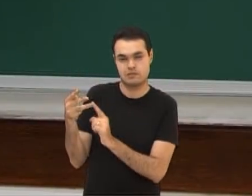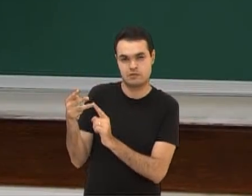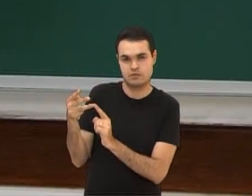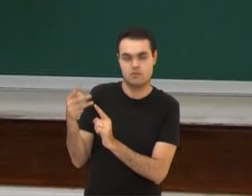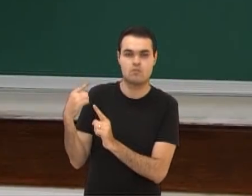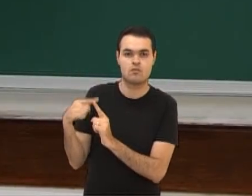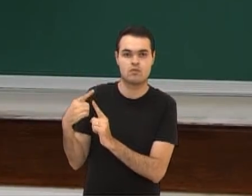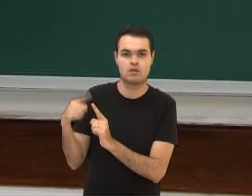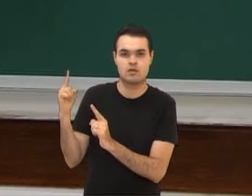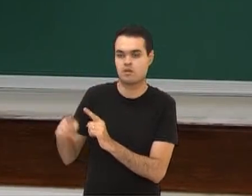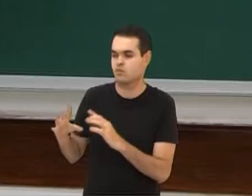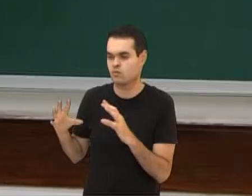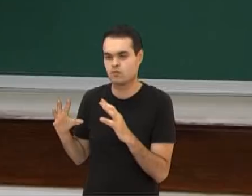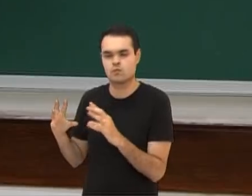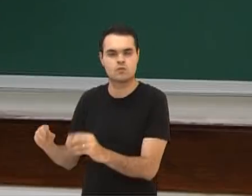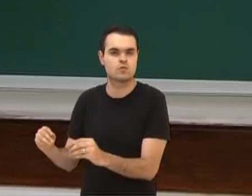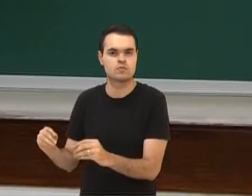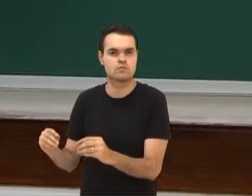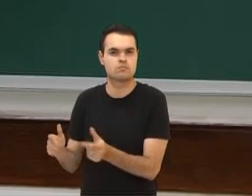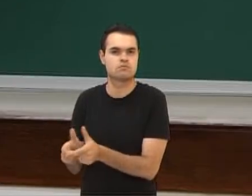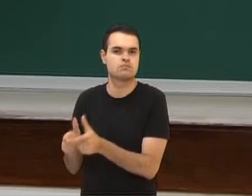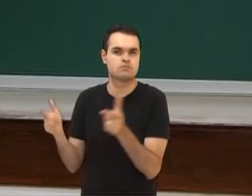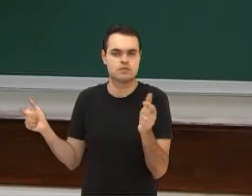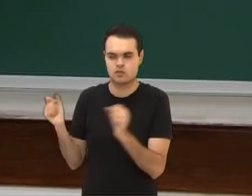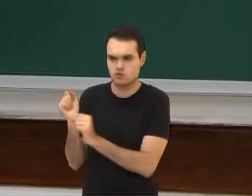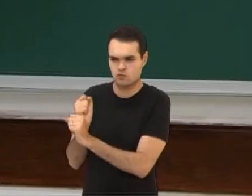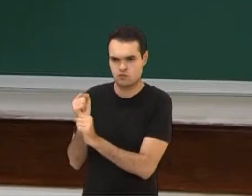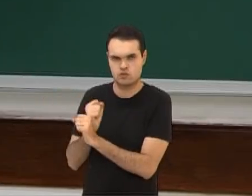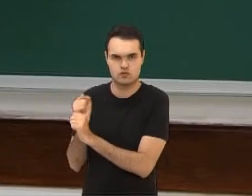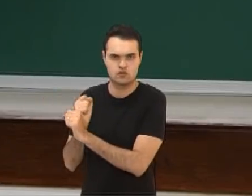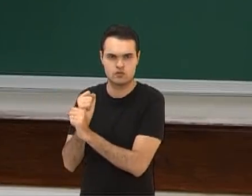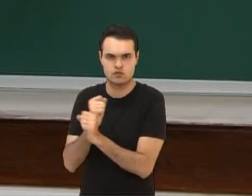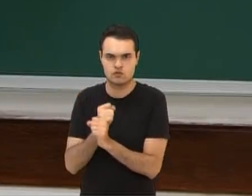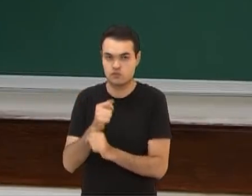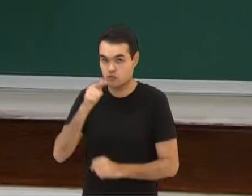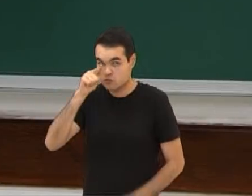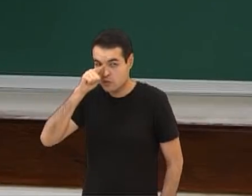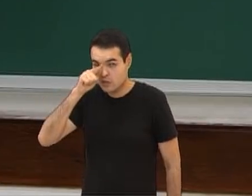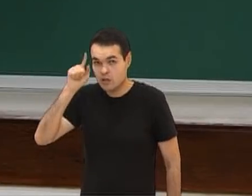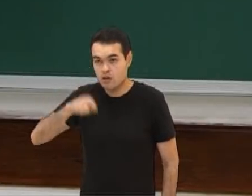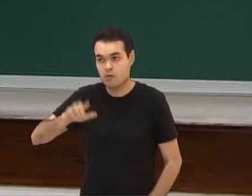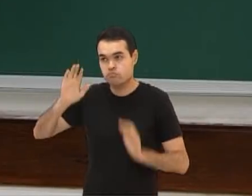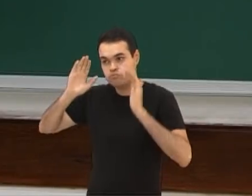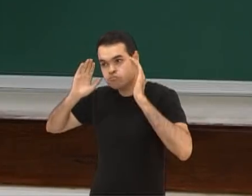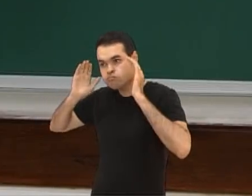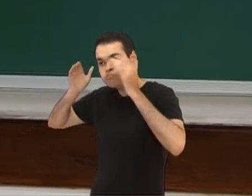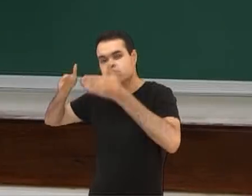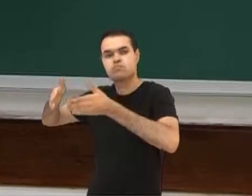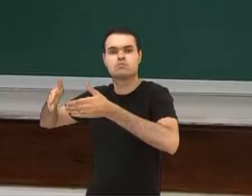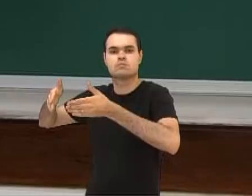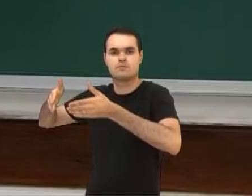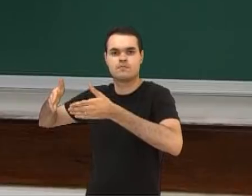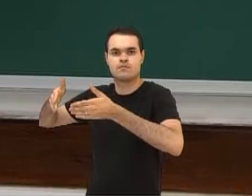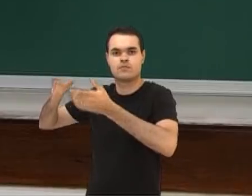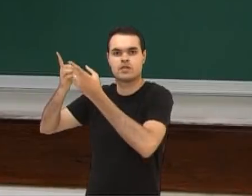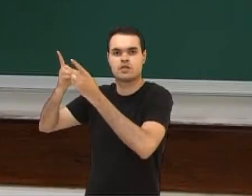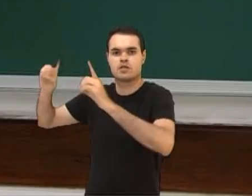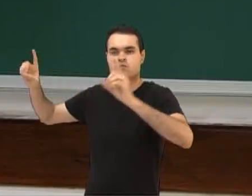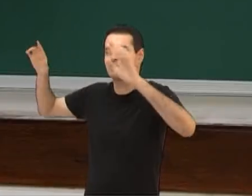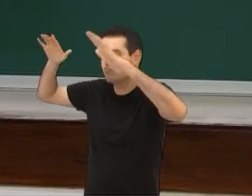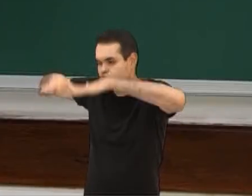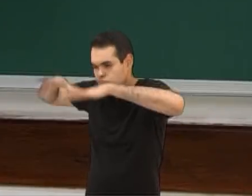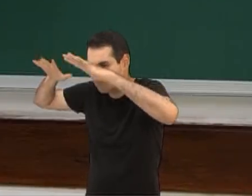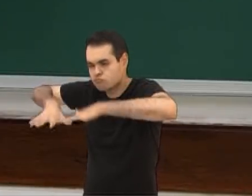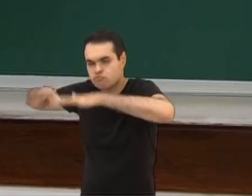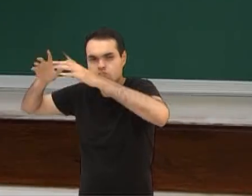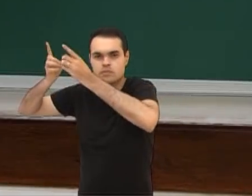porque toda a grande construção dos gregos era voltados em culto aos